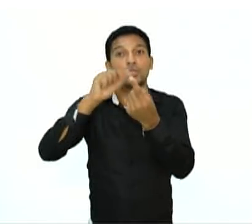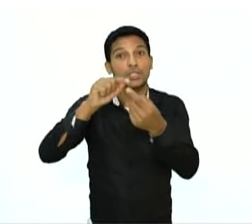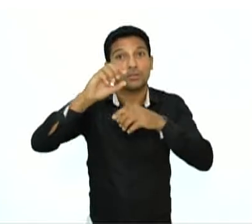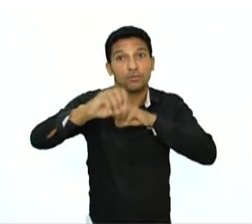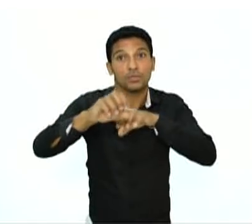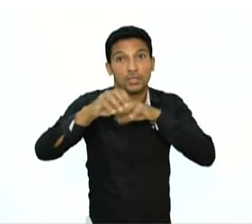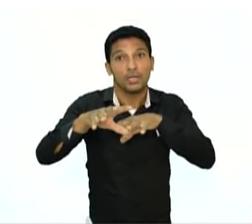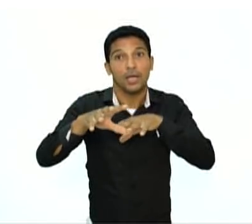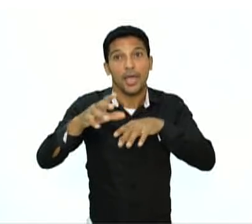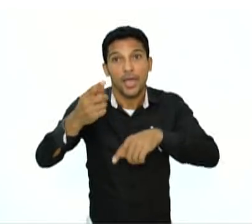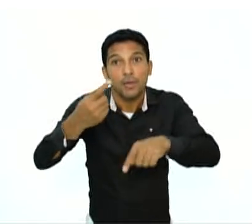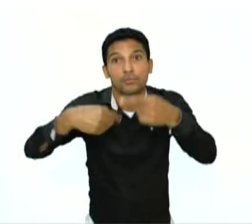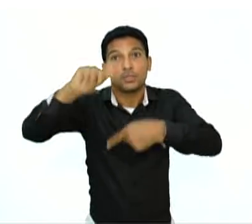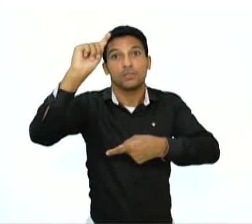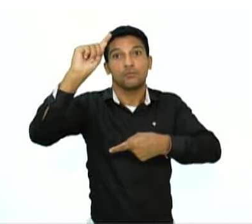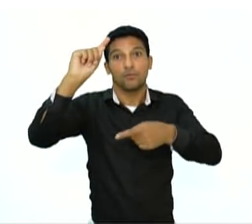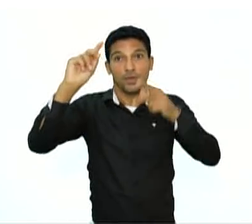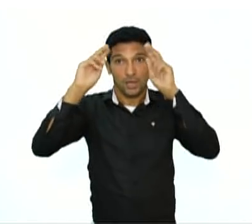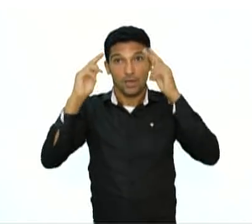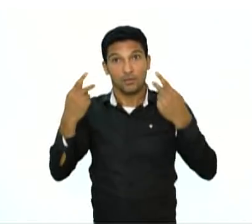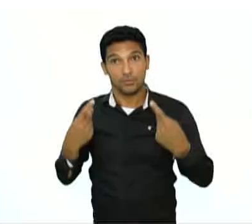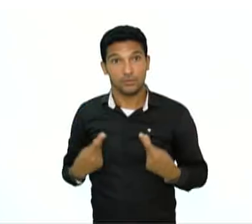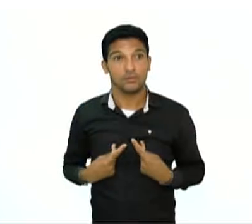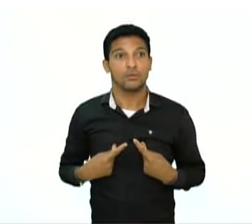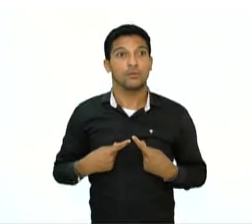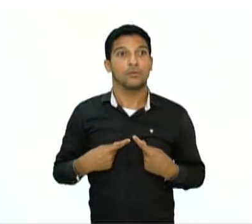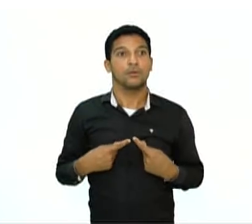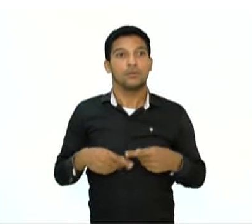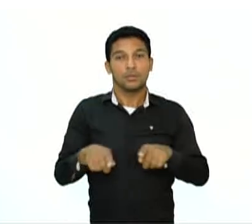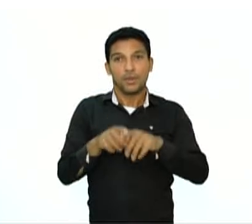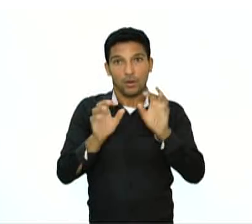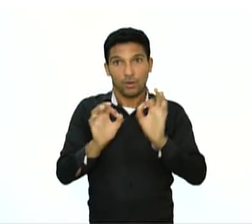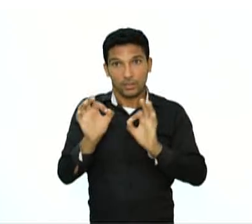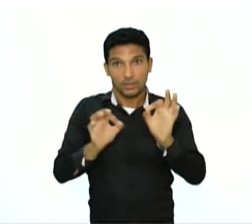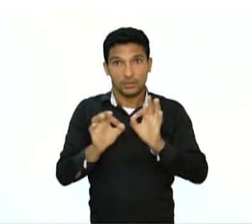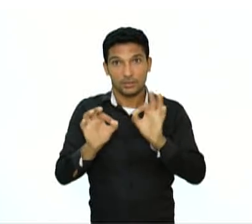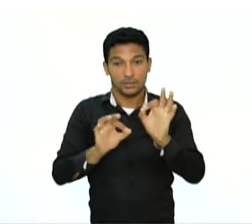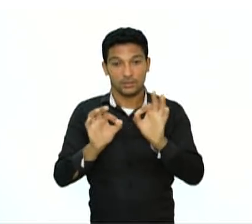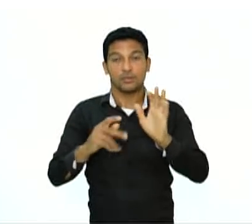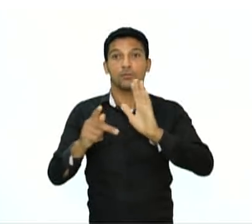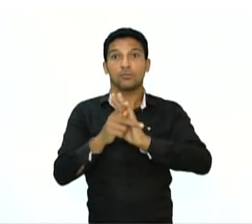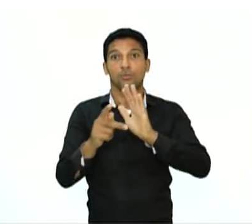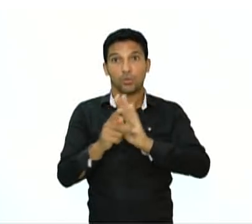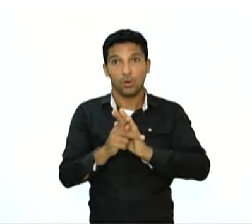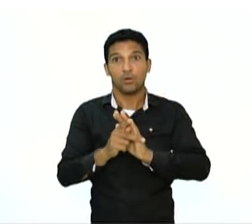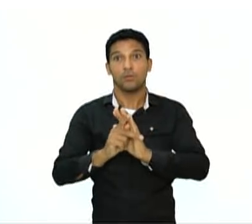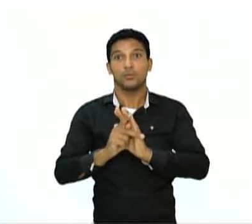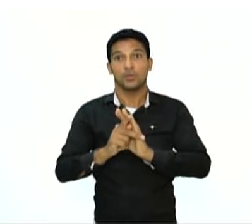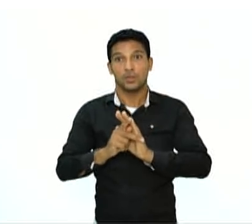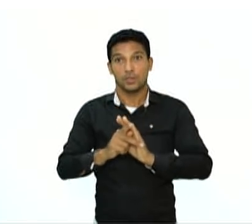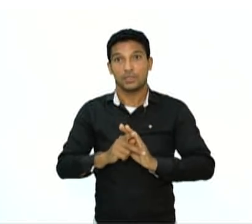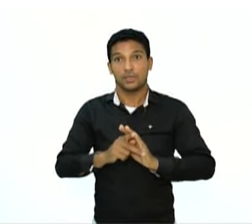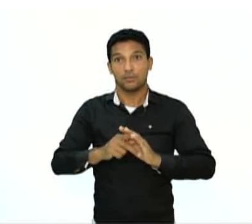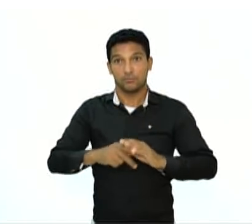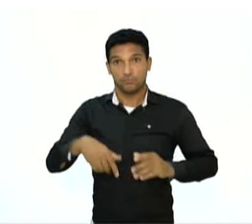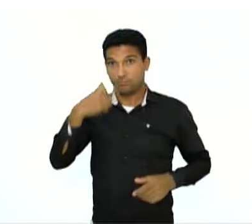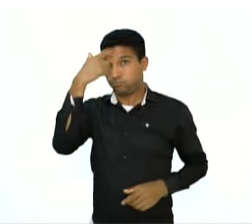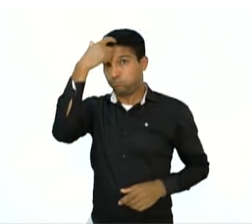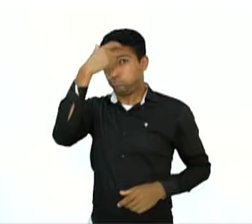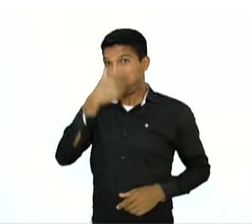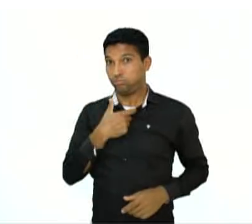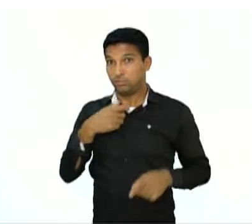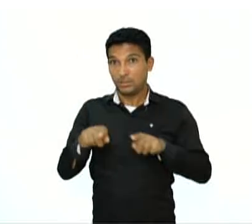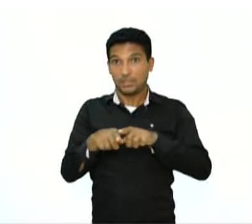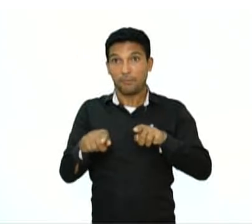agora mais sobre o tema principal dessa aula, que é o quê? Que é a educação, né? A nossa aula Brasil Imperial e